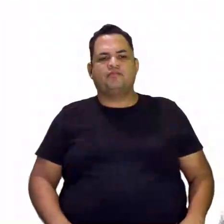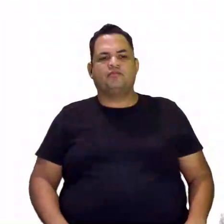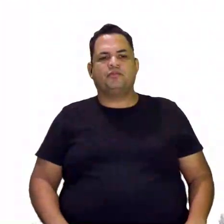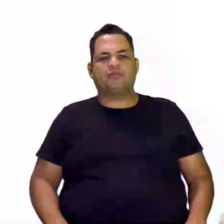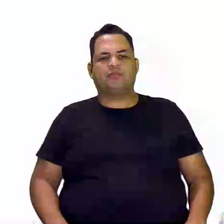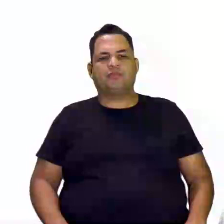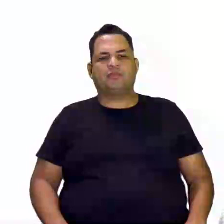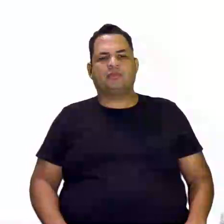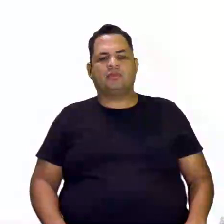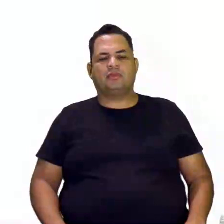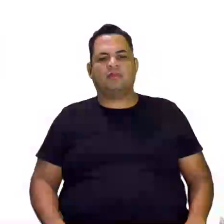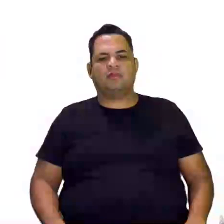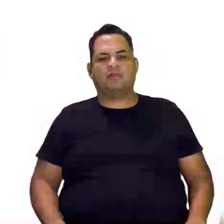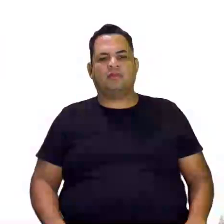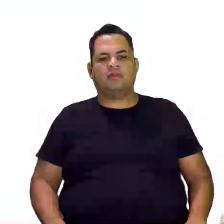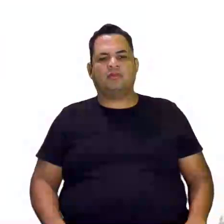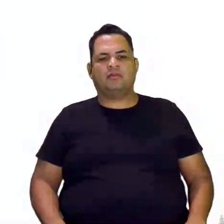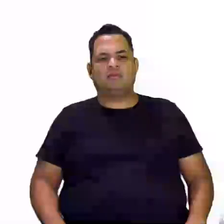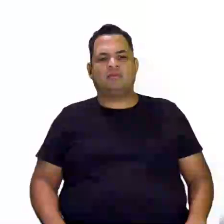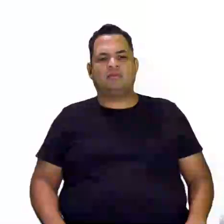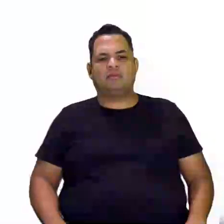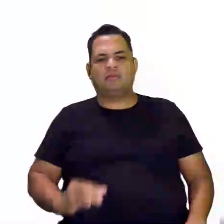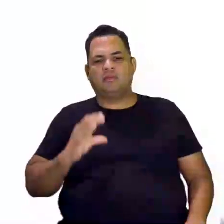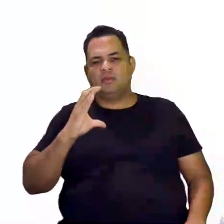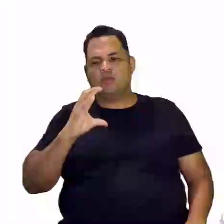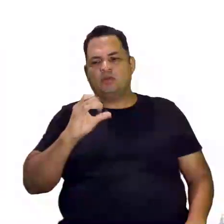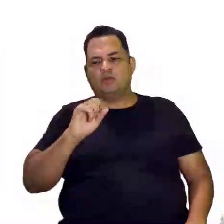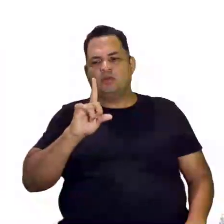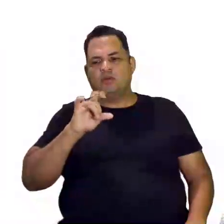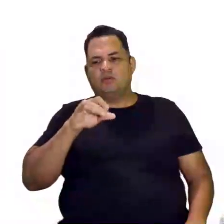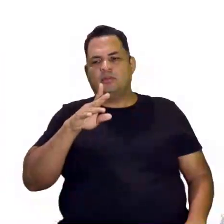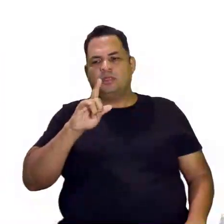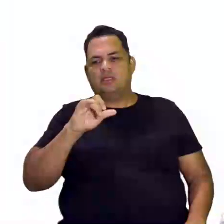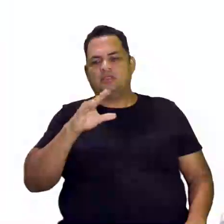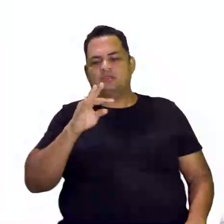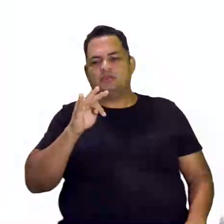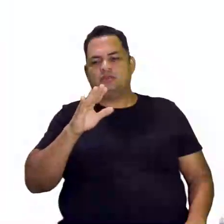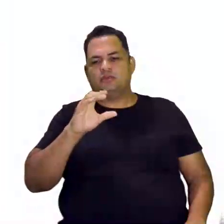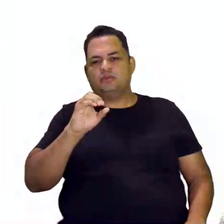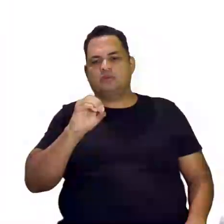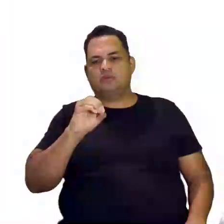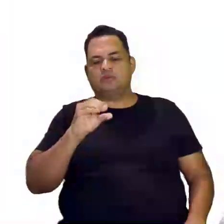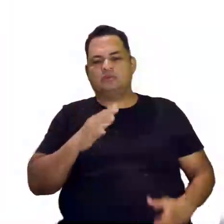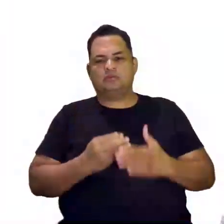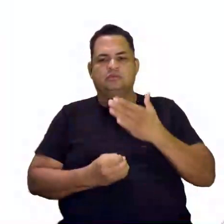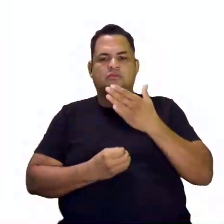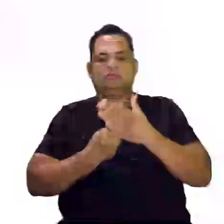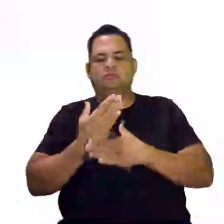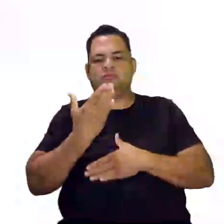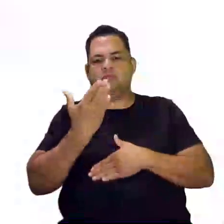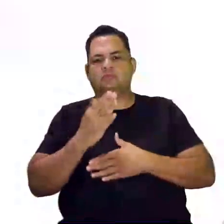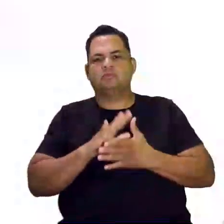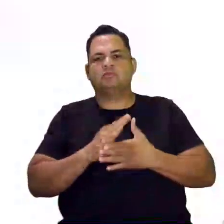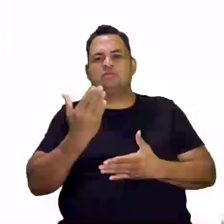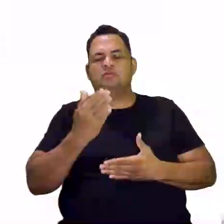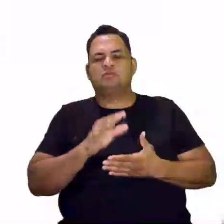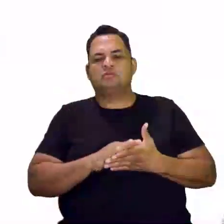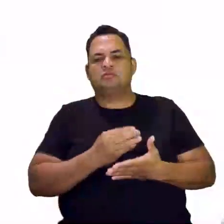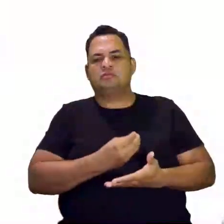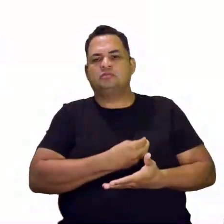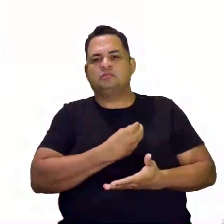aeróbia, e o cloroplasto, tá aqui, ó, que é originado aqui desse organismo